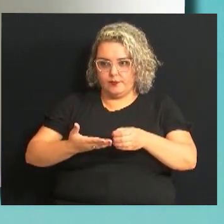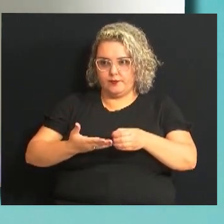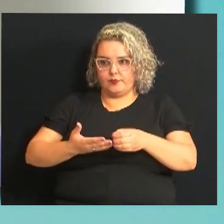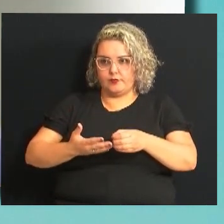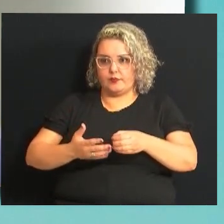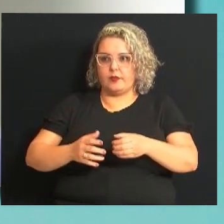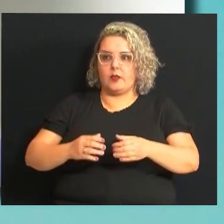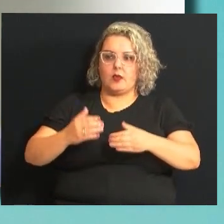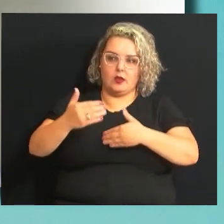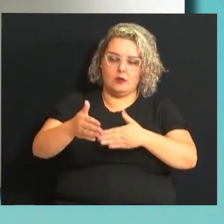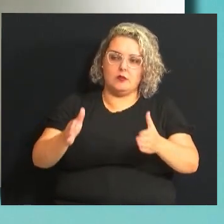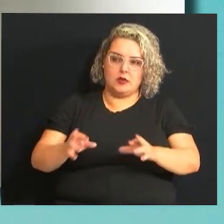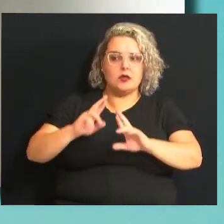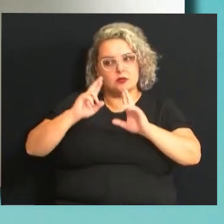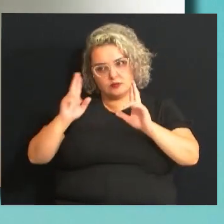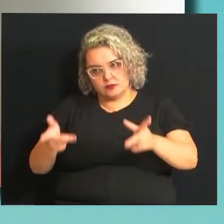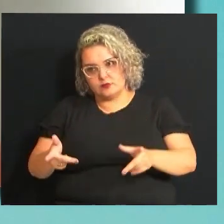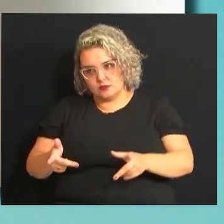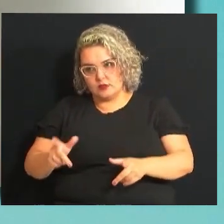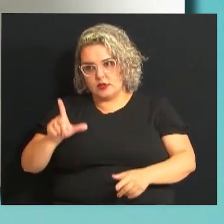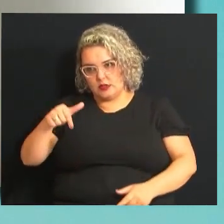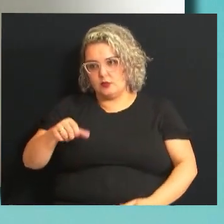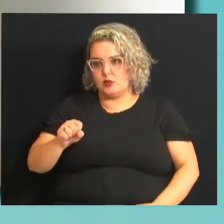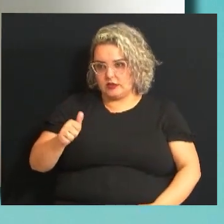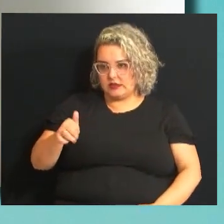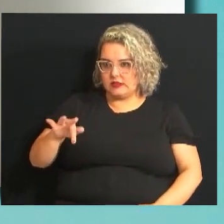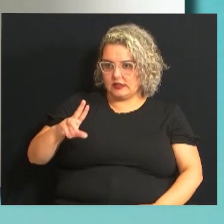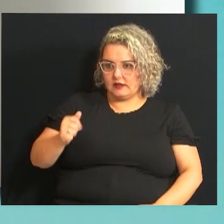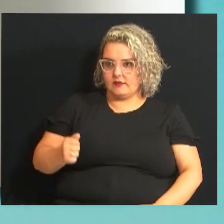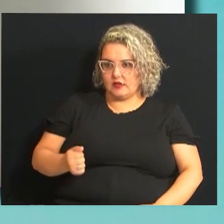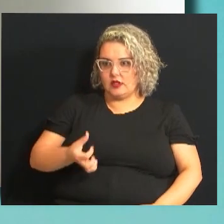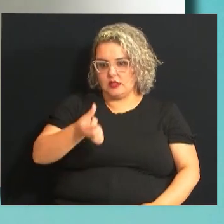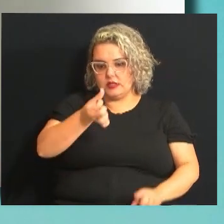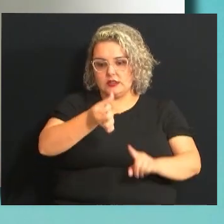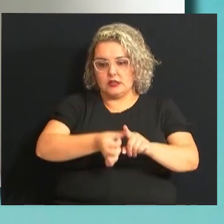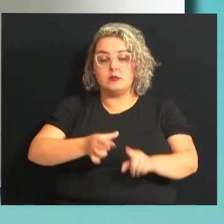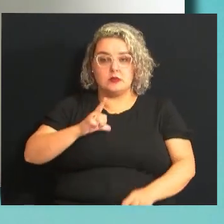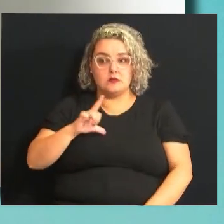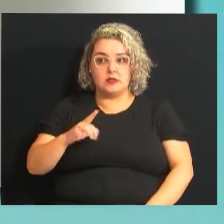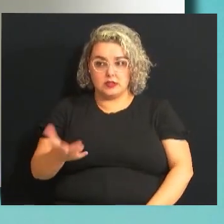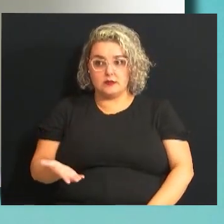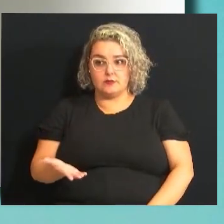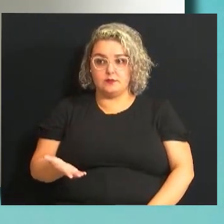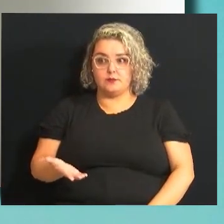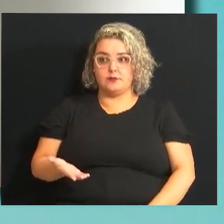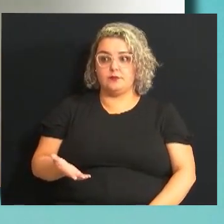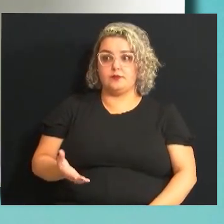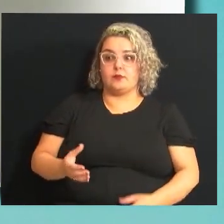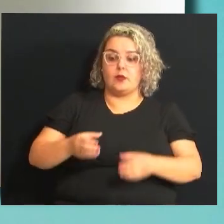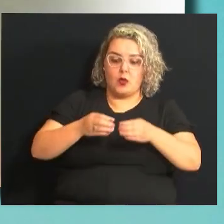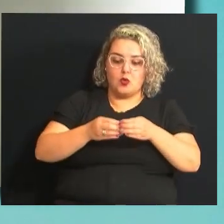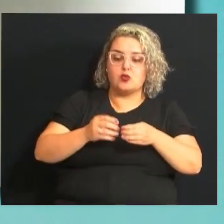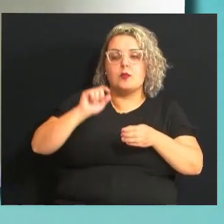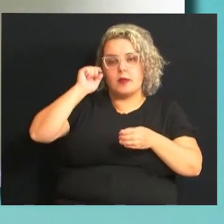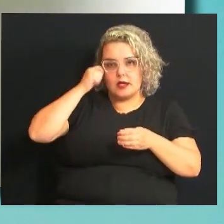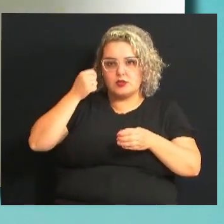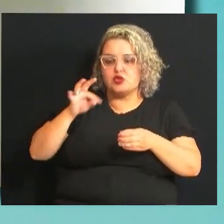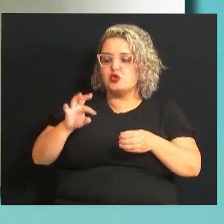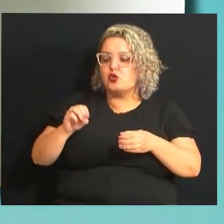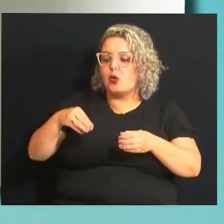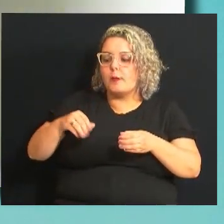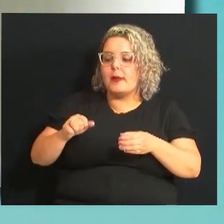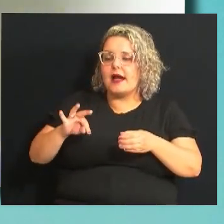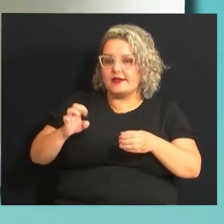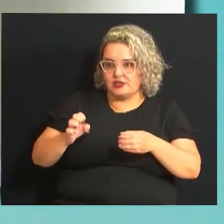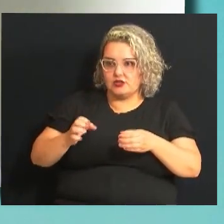A gente sabe que a gente vai ter tomate preto na cesta diferente pós-safra. Essa safra leva em torno de 6 meses, então daqui a uns 6 meses